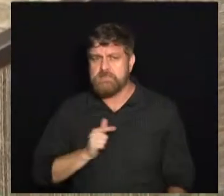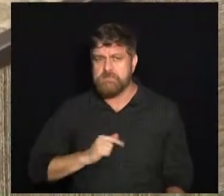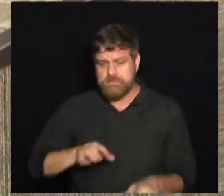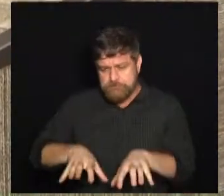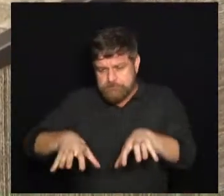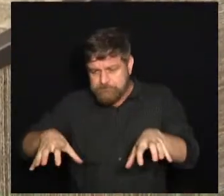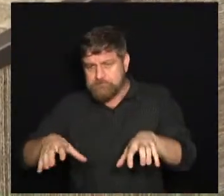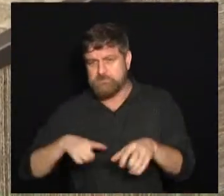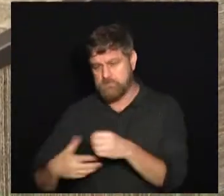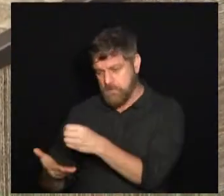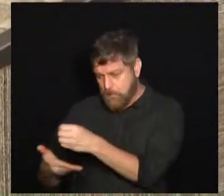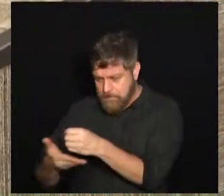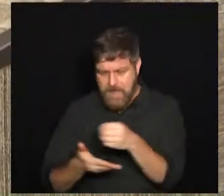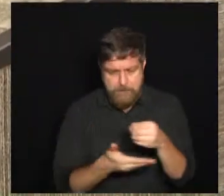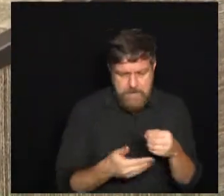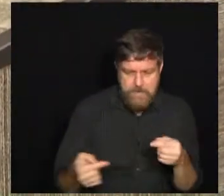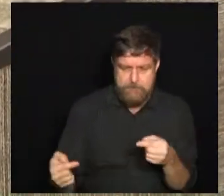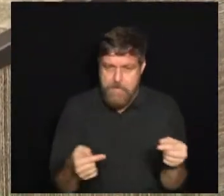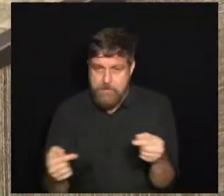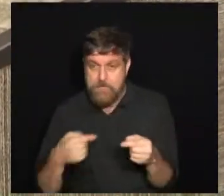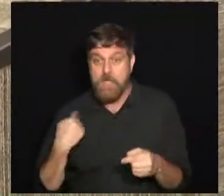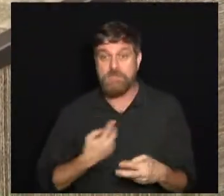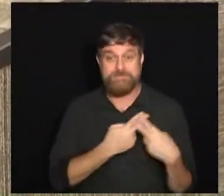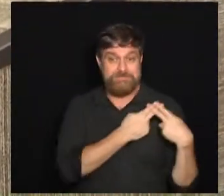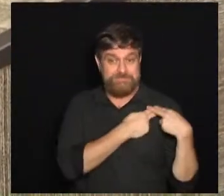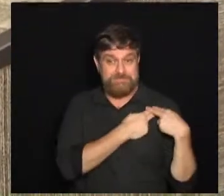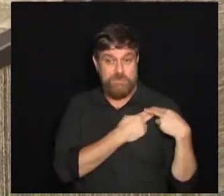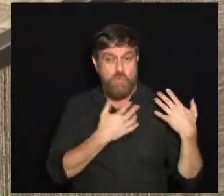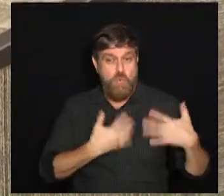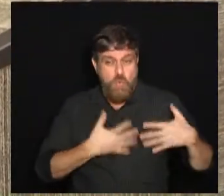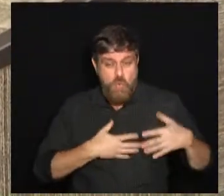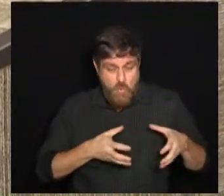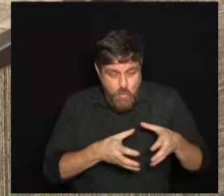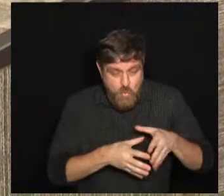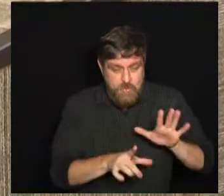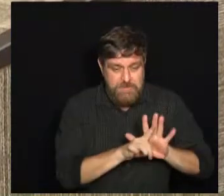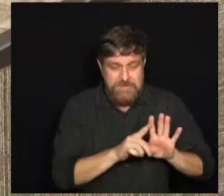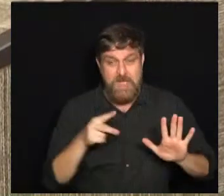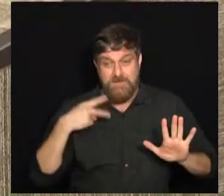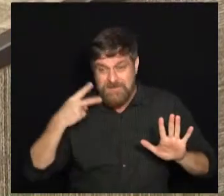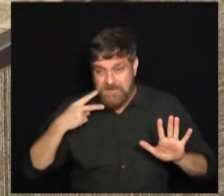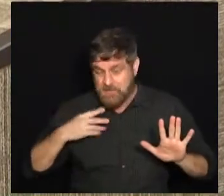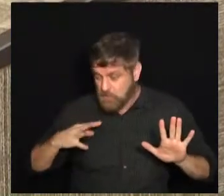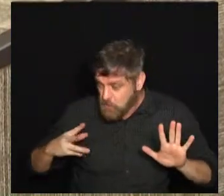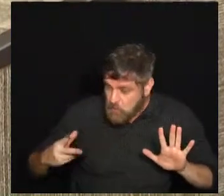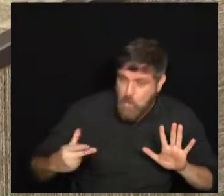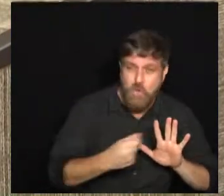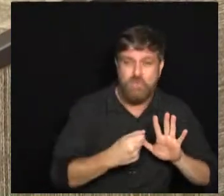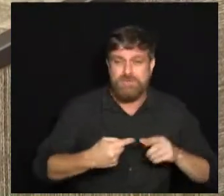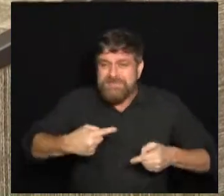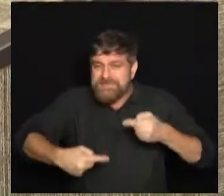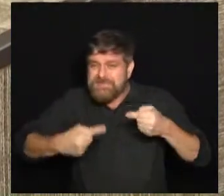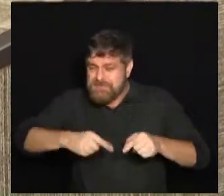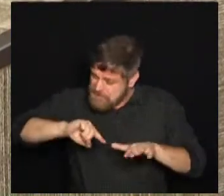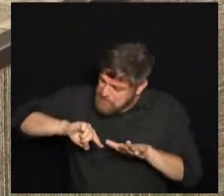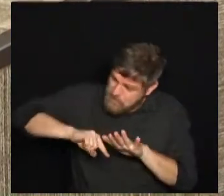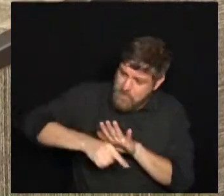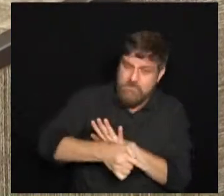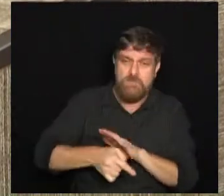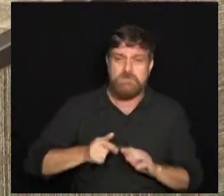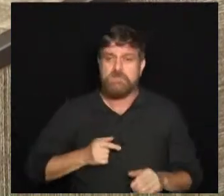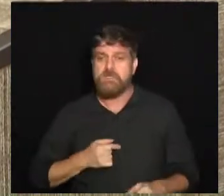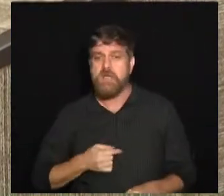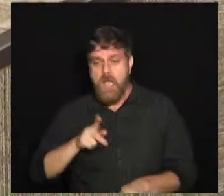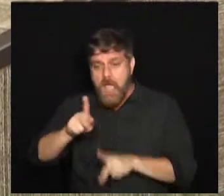lados fundamentando, e isso acaba aumentando a nossa responsabilidade, tanto da comissão quanto dos vereadores, de discutir cada vez mais, de